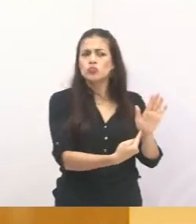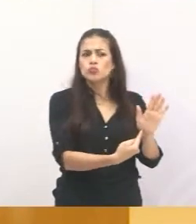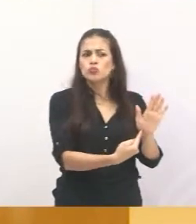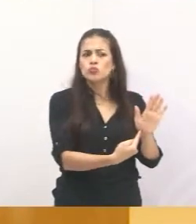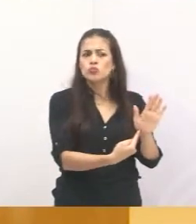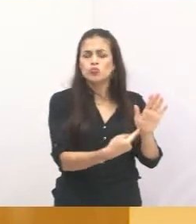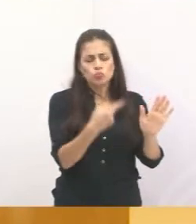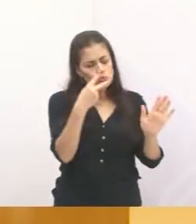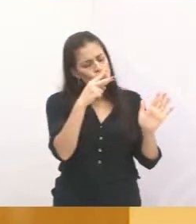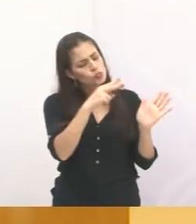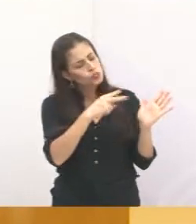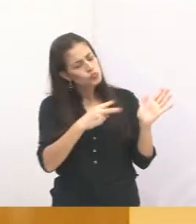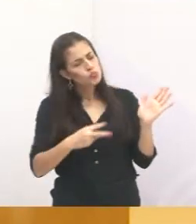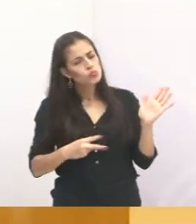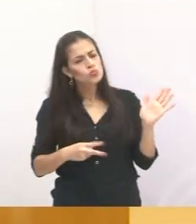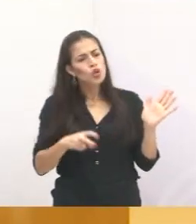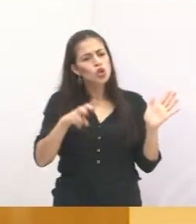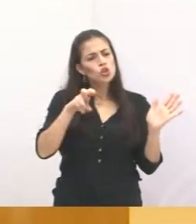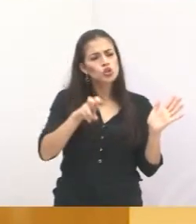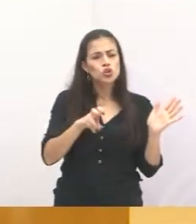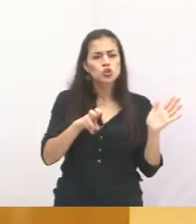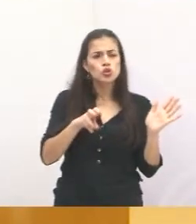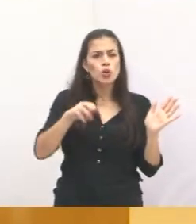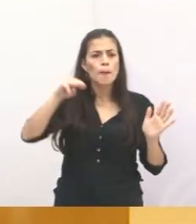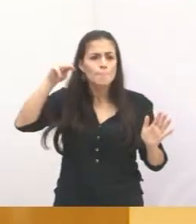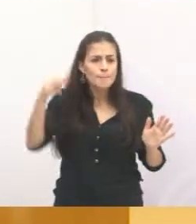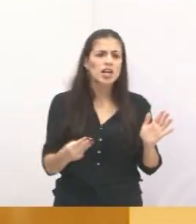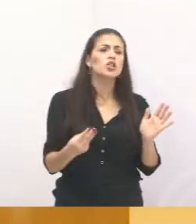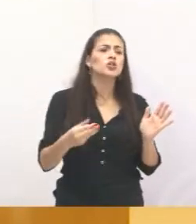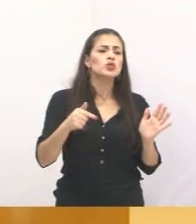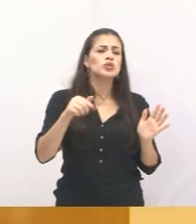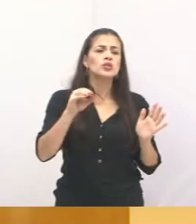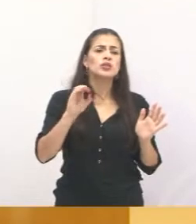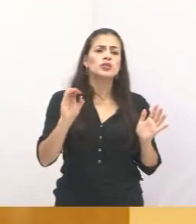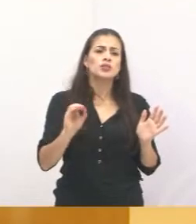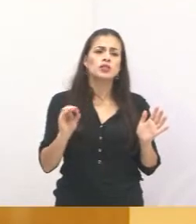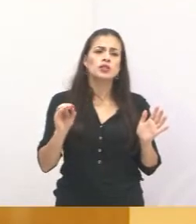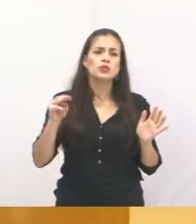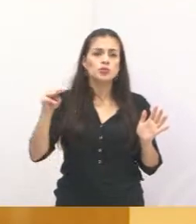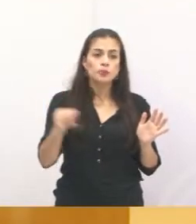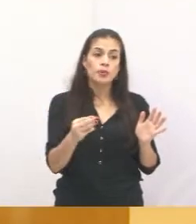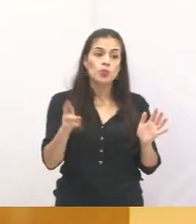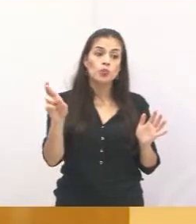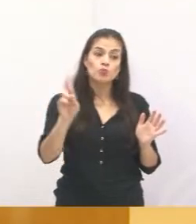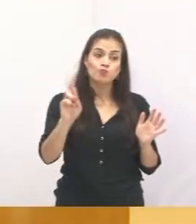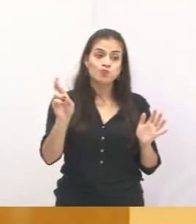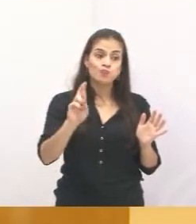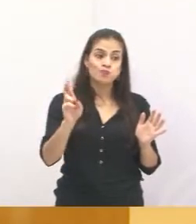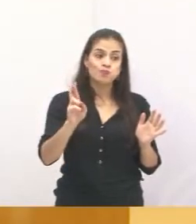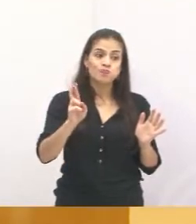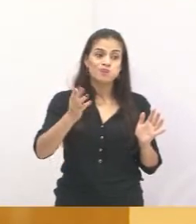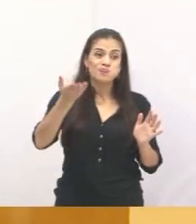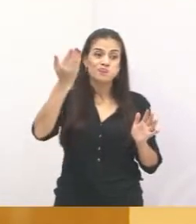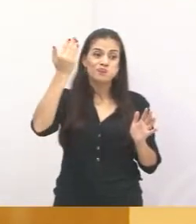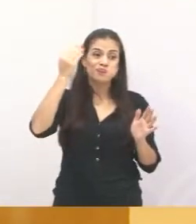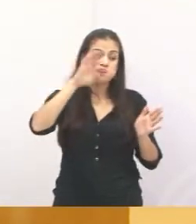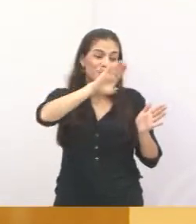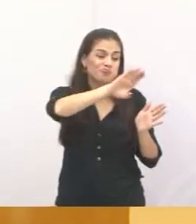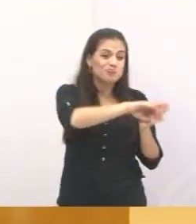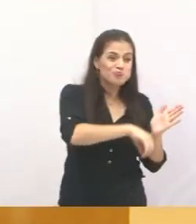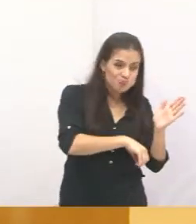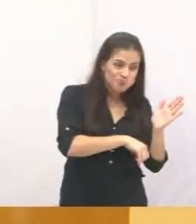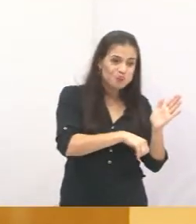De 5.700.000, que na época arrombou os cofres do IPMJ, que